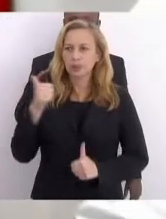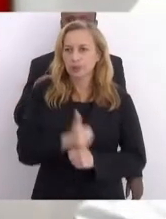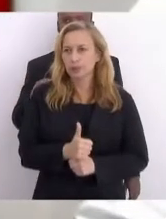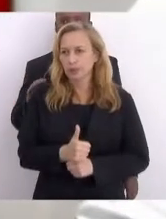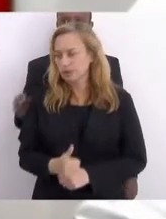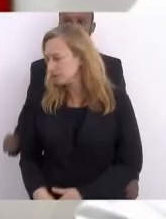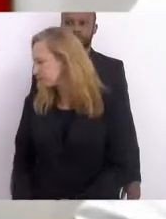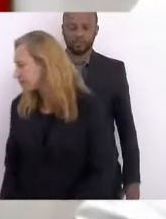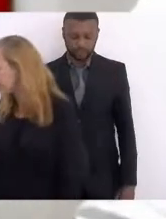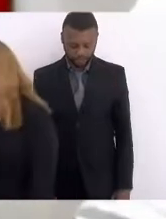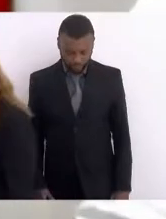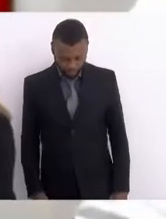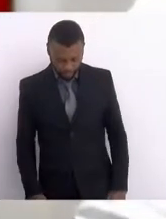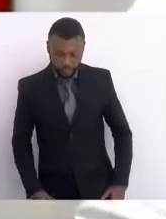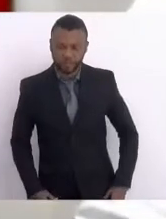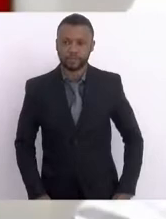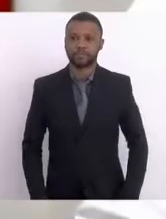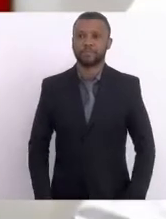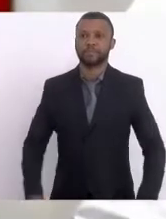para